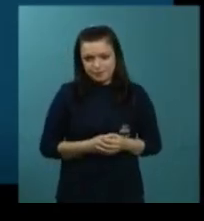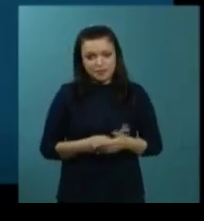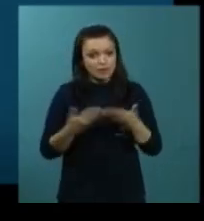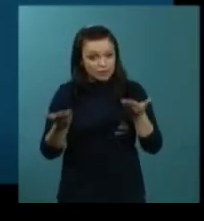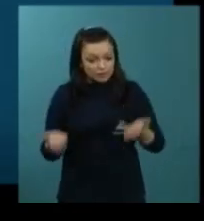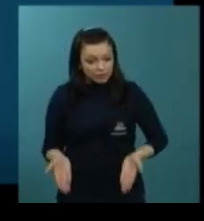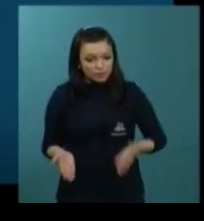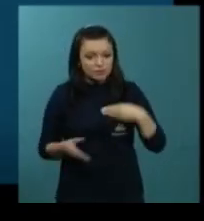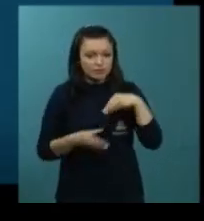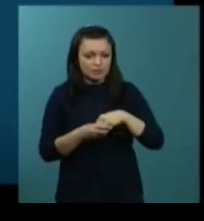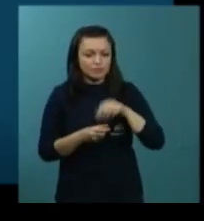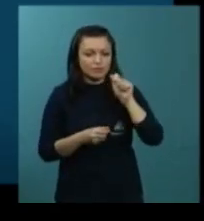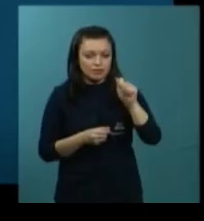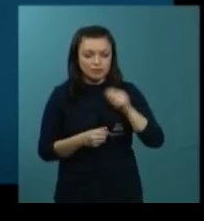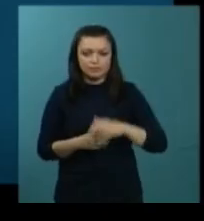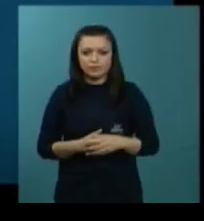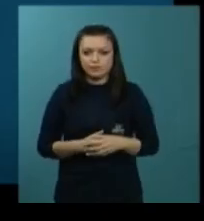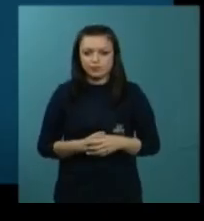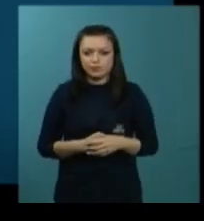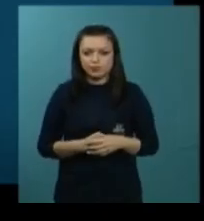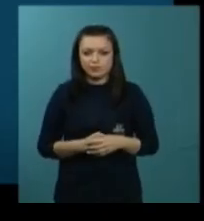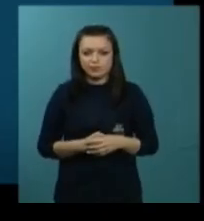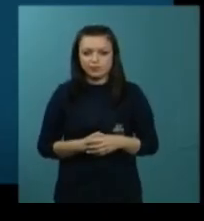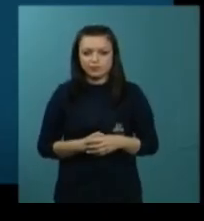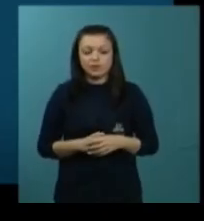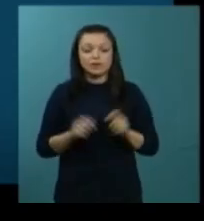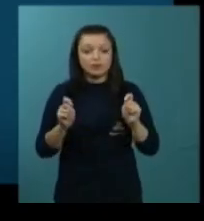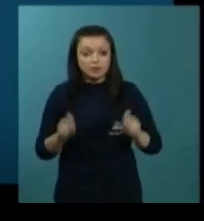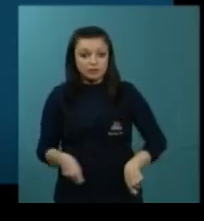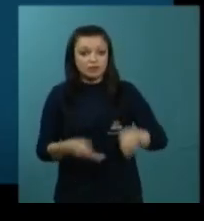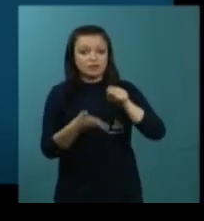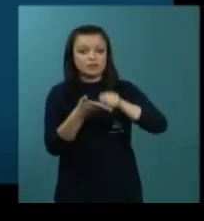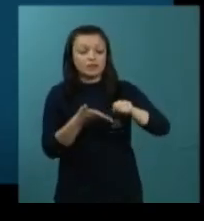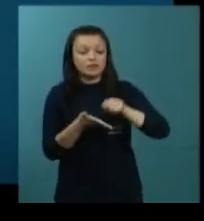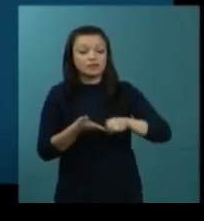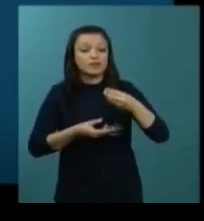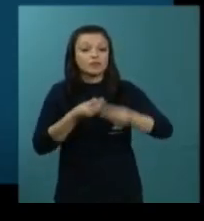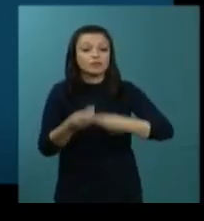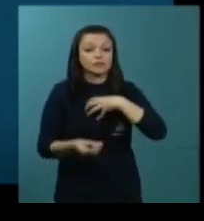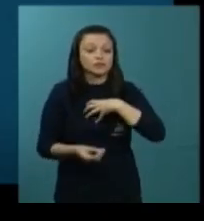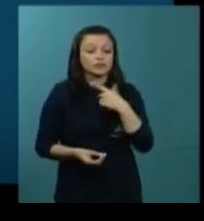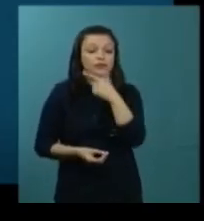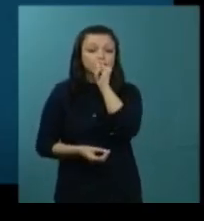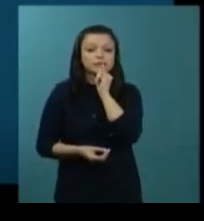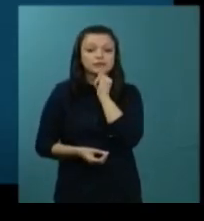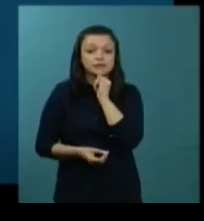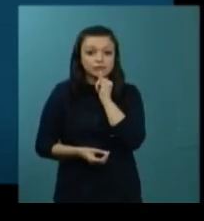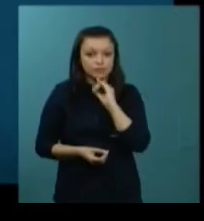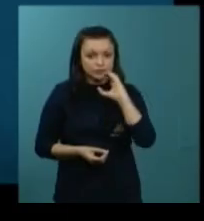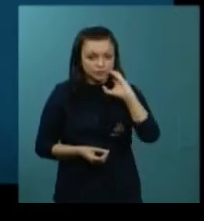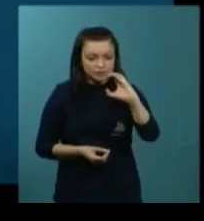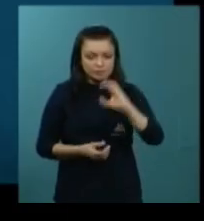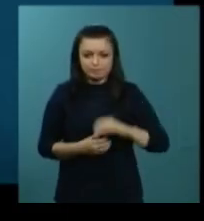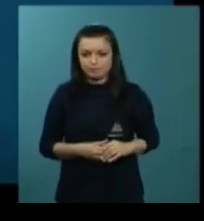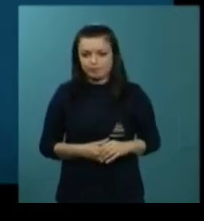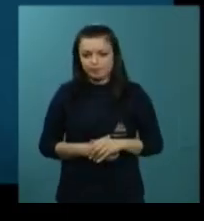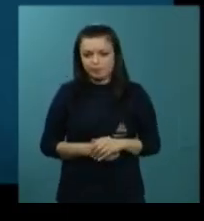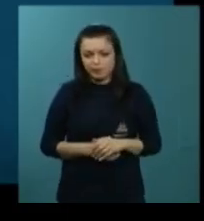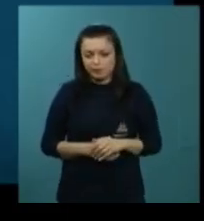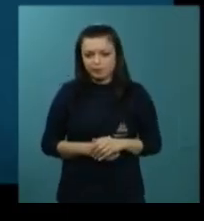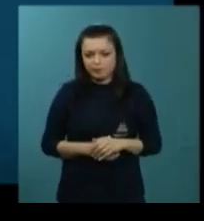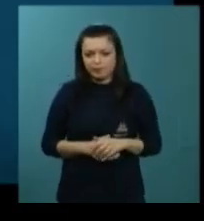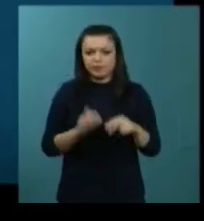desse conjunto A. Então, nós poderíamos escrever o seguinte, que